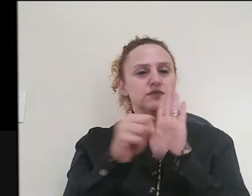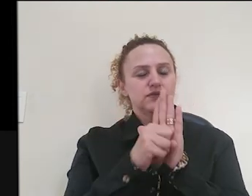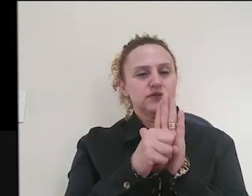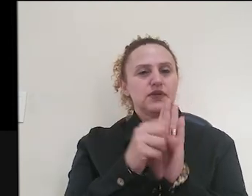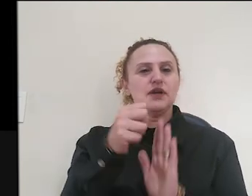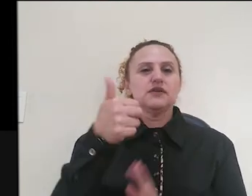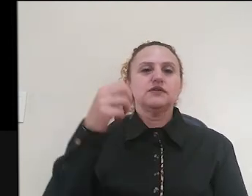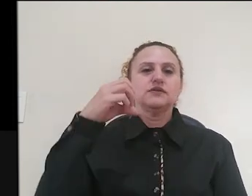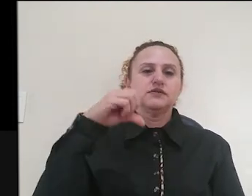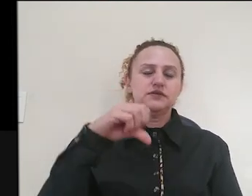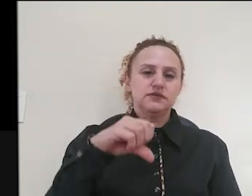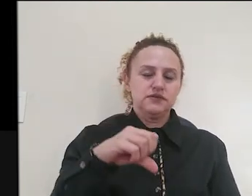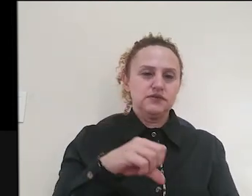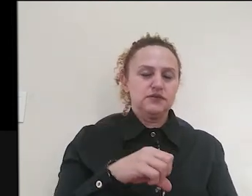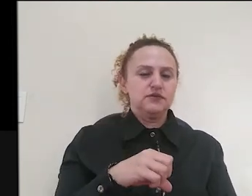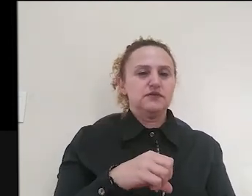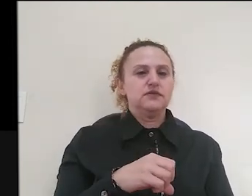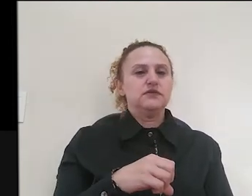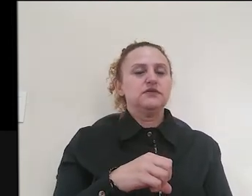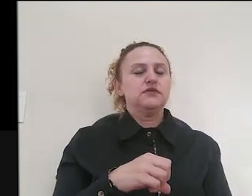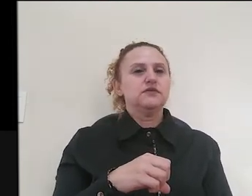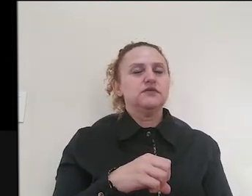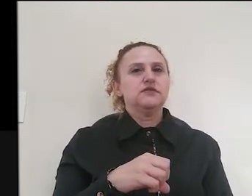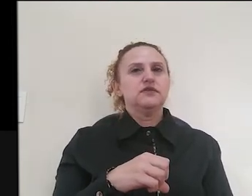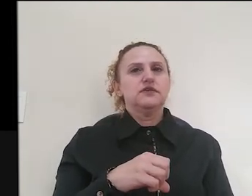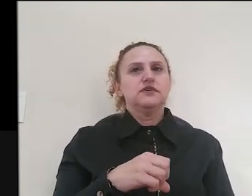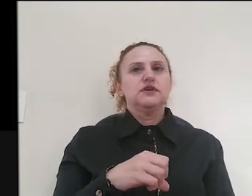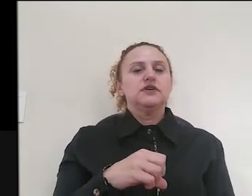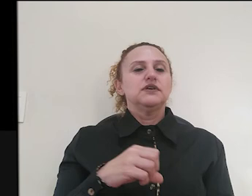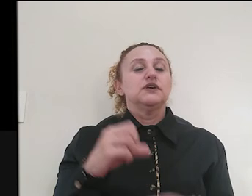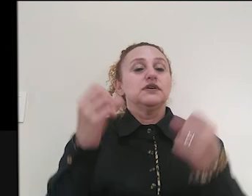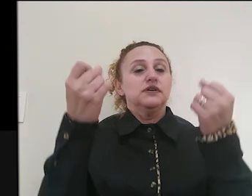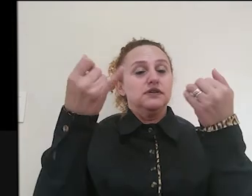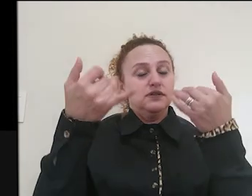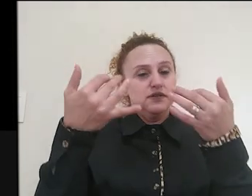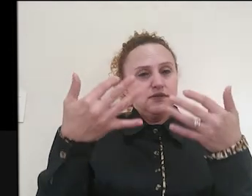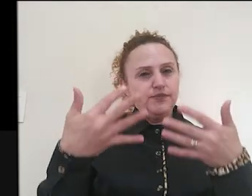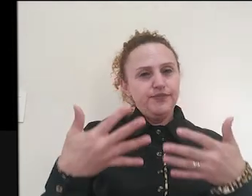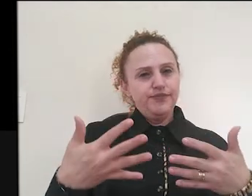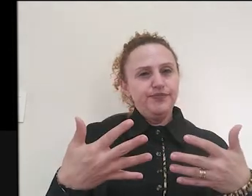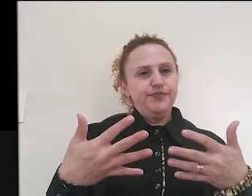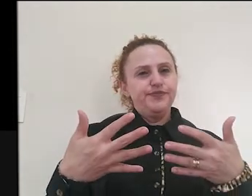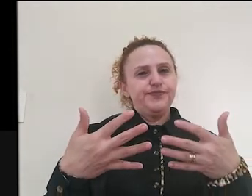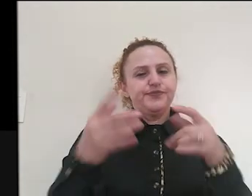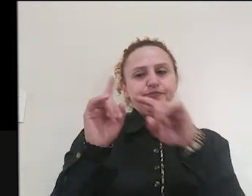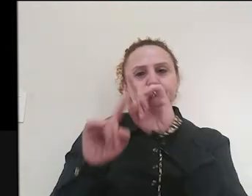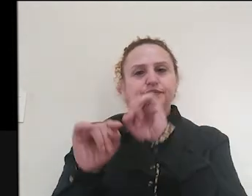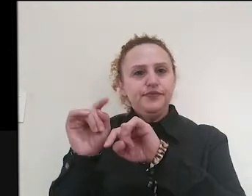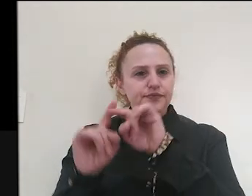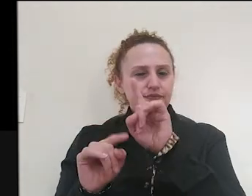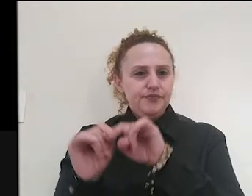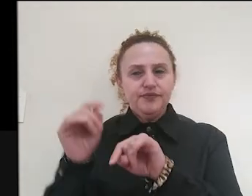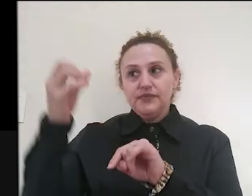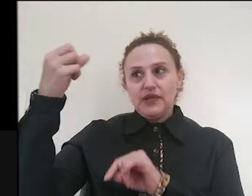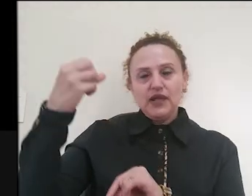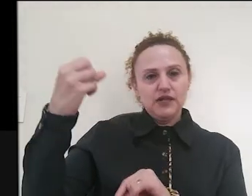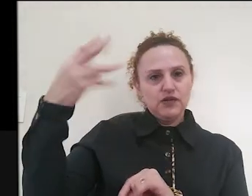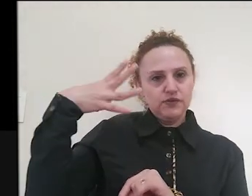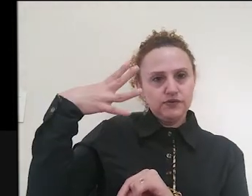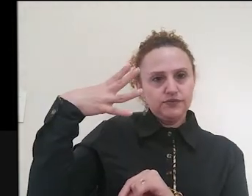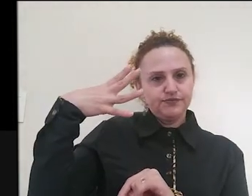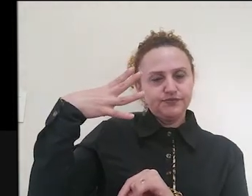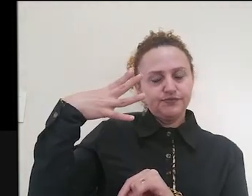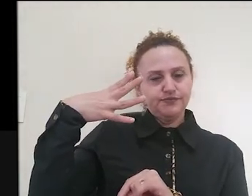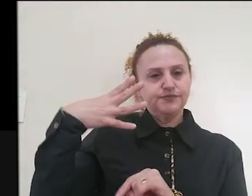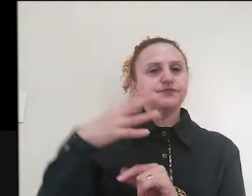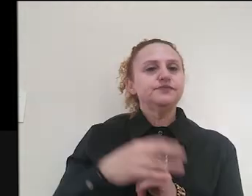pintores impressionistas iniciavam a diluição dos contornos dos objetos nos jogos de luz, os poetas simbolistas renunciavam à tradução de forma fixa do